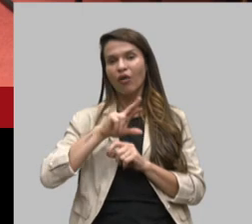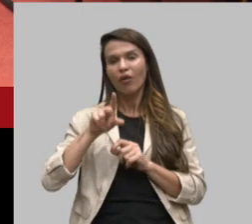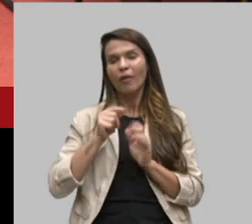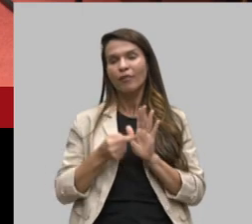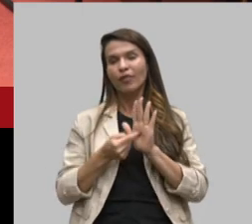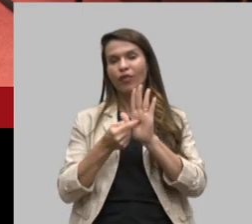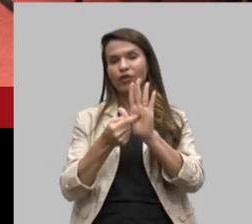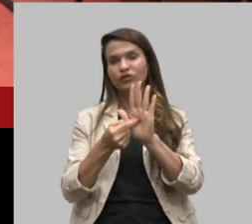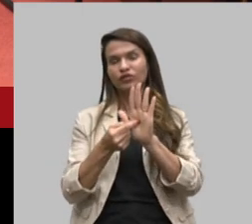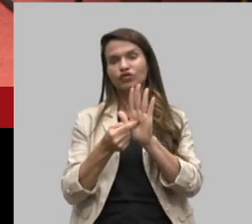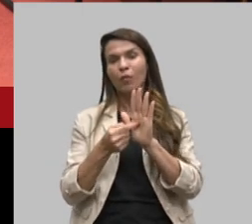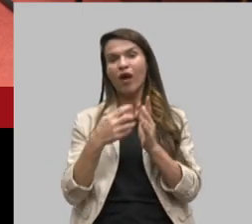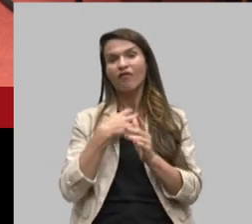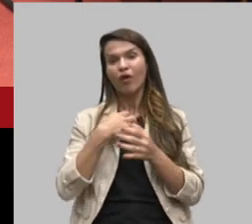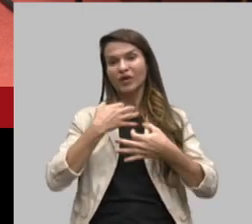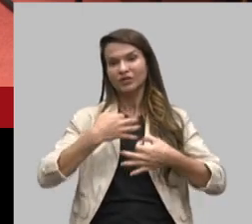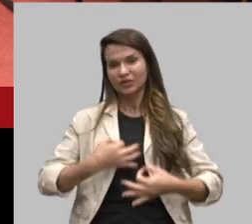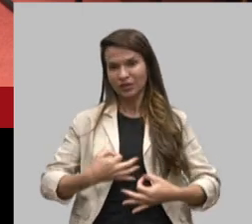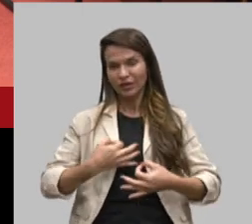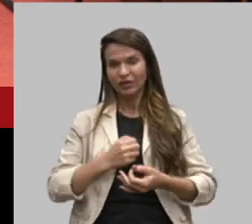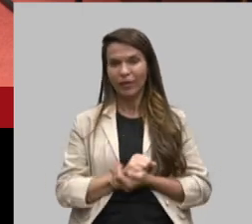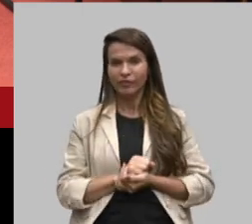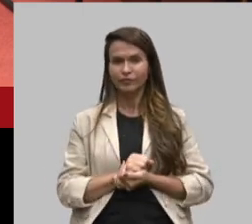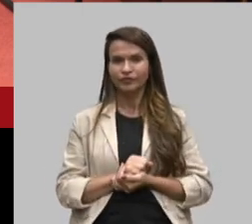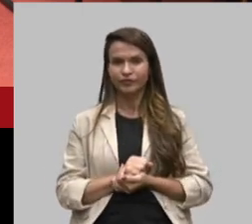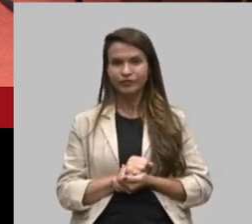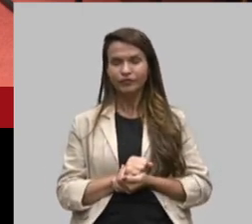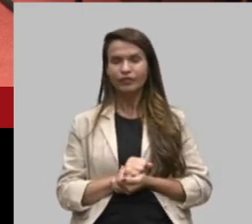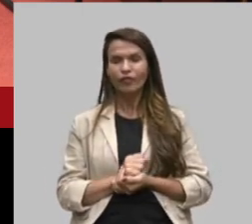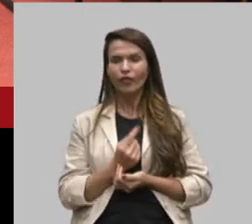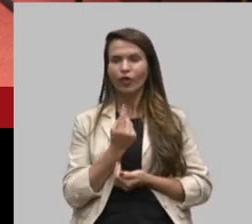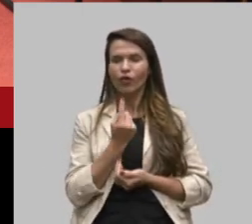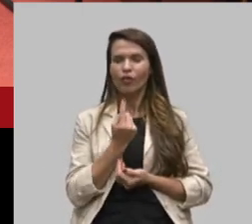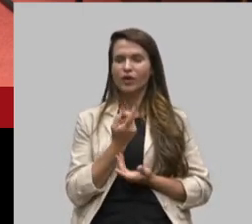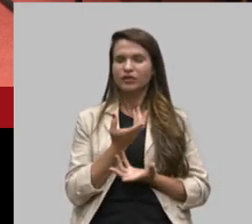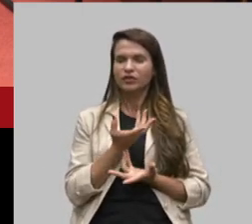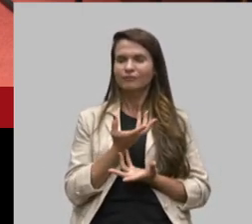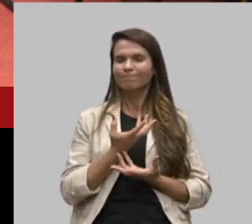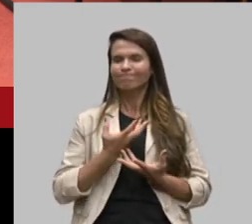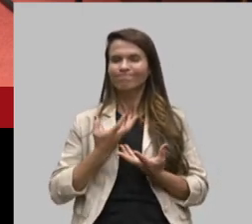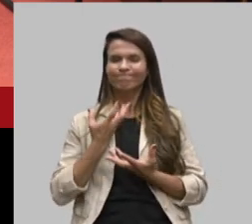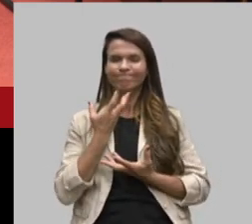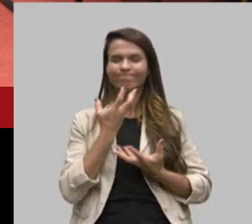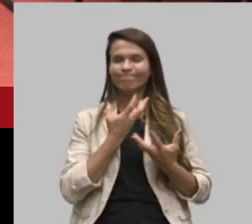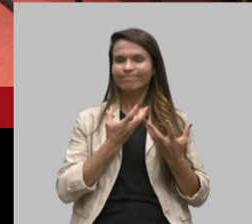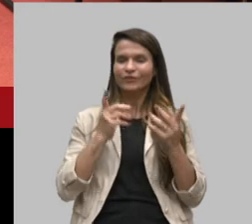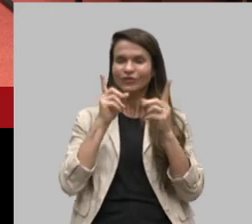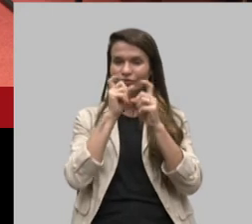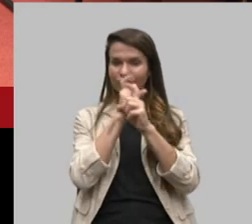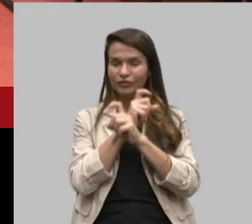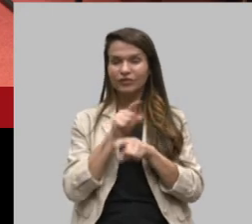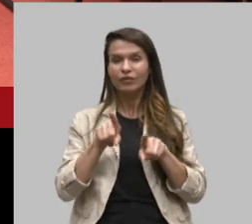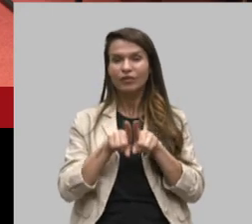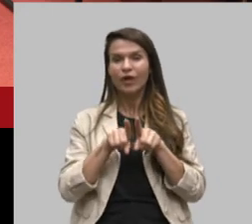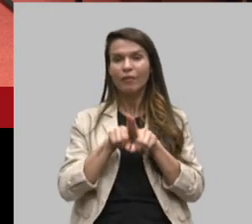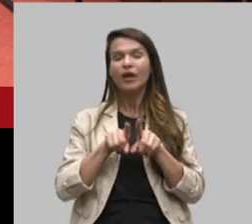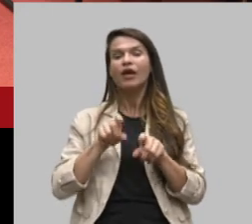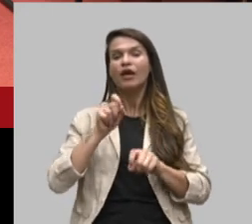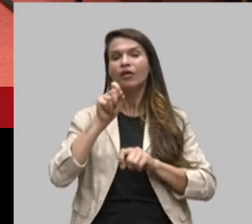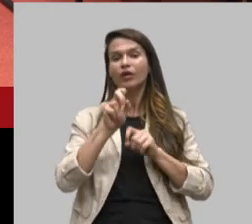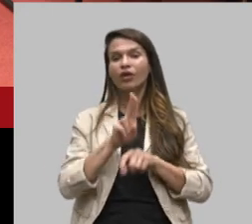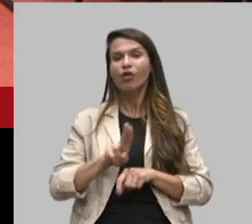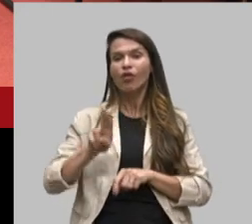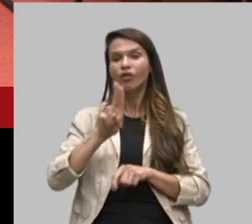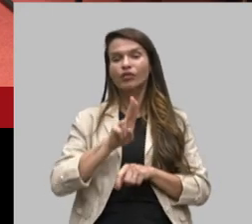maneira correta aqui uma coisa que me deixa muito assim caótico também é o uso de Essas